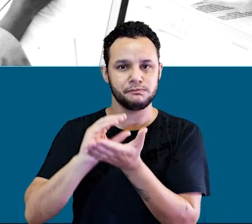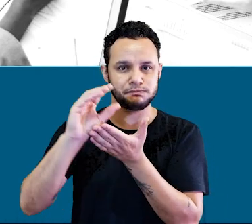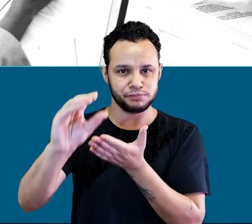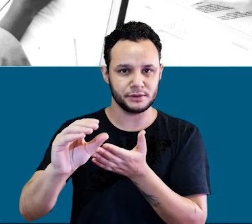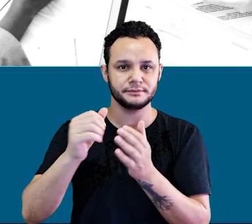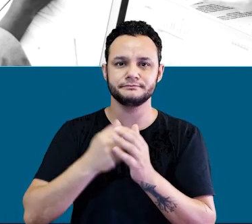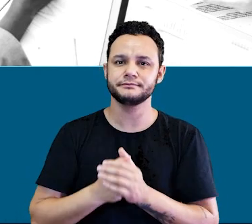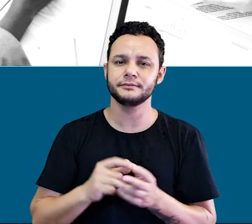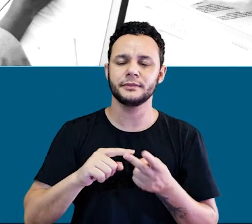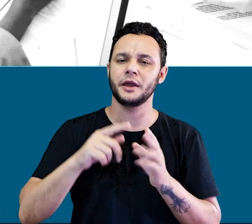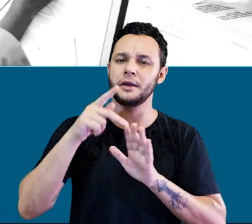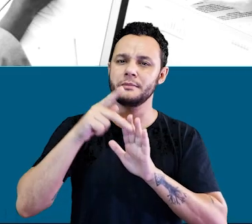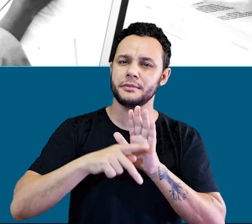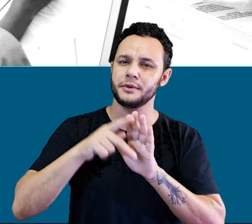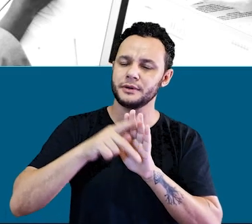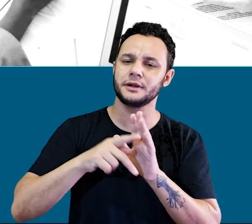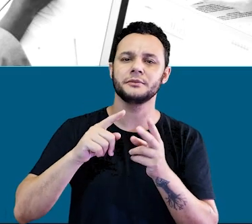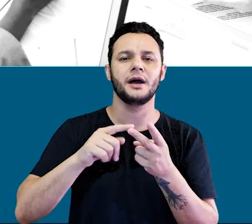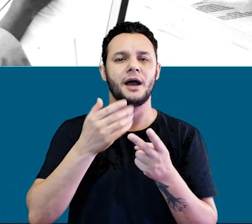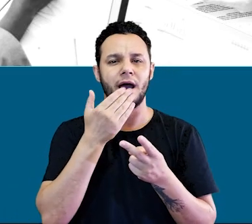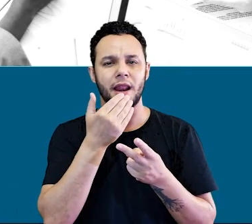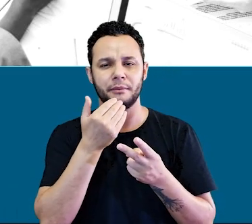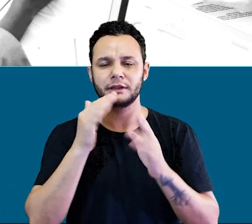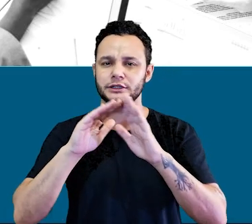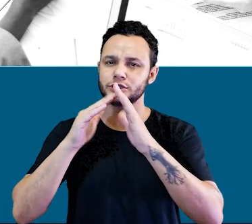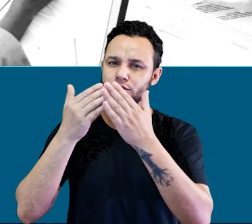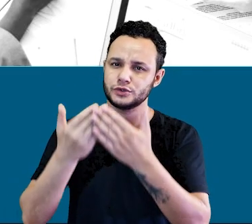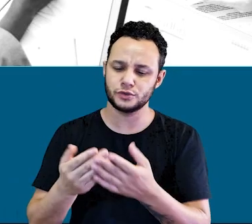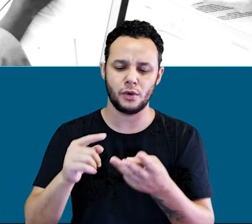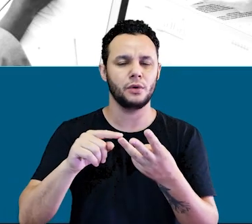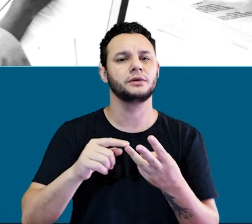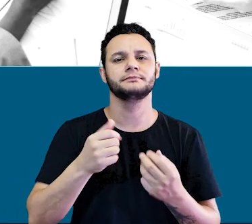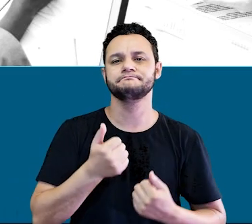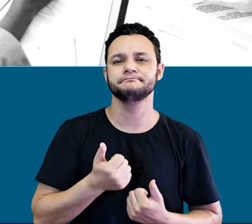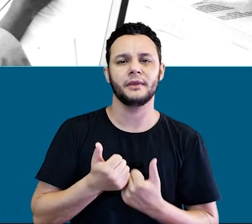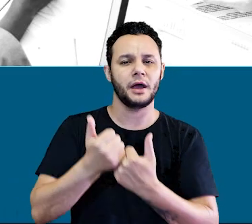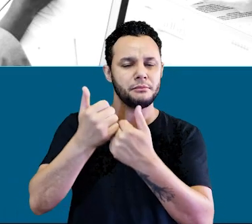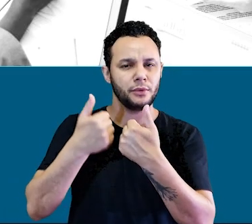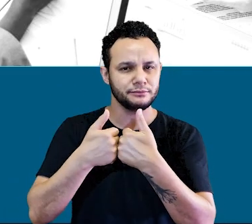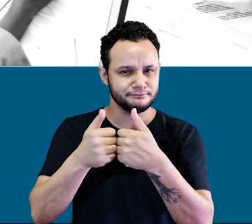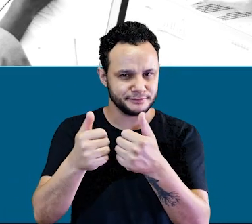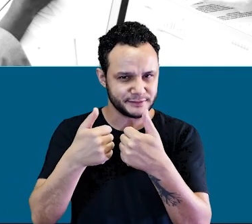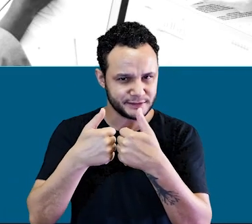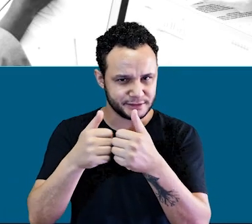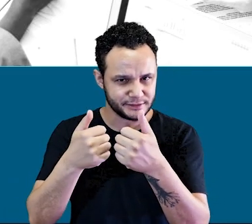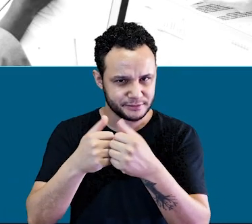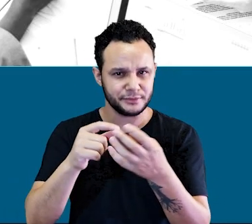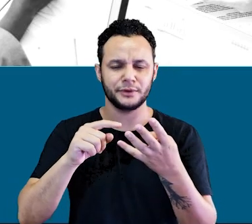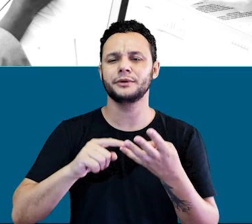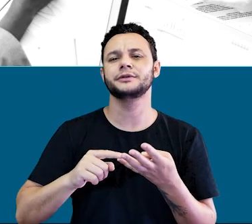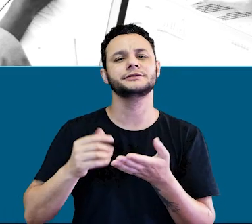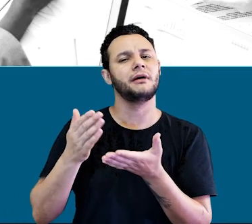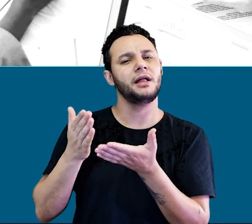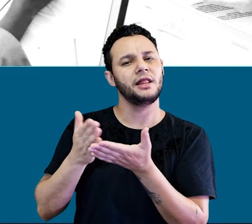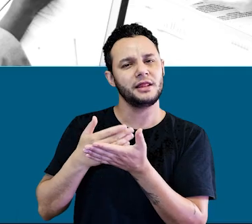né? Mas também o Programa Nacional de Alimentação Escolar, o Programa Nacional de Apoio ao Transporte Escolar, o Programa Nacional do